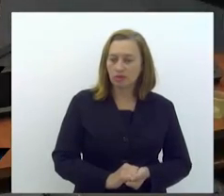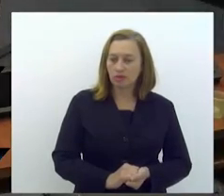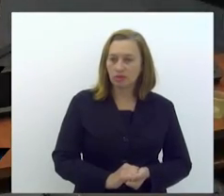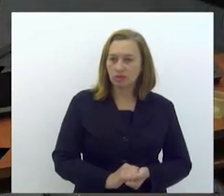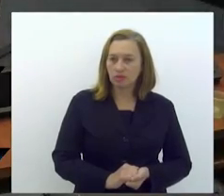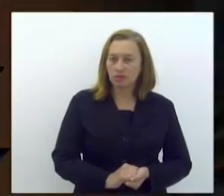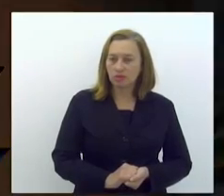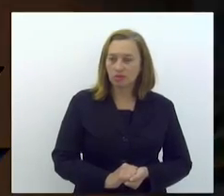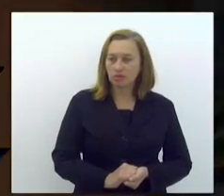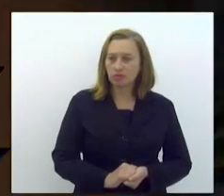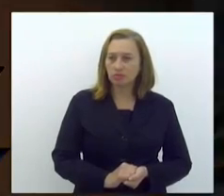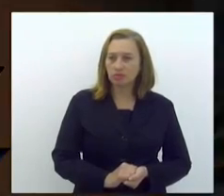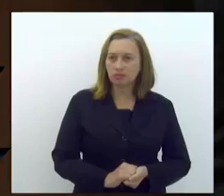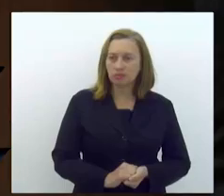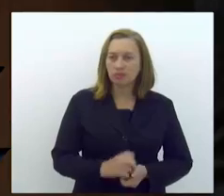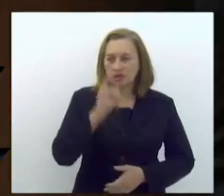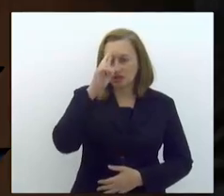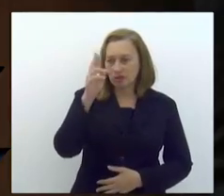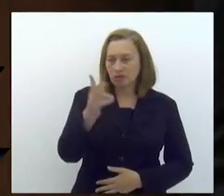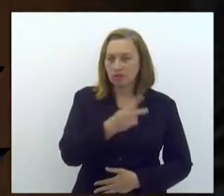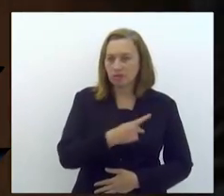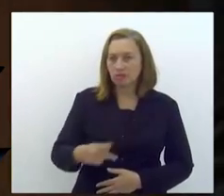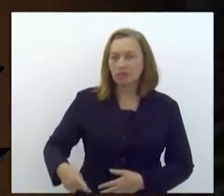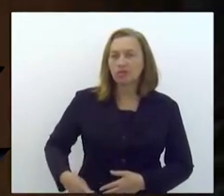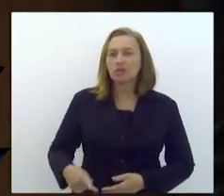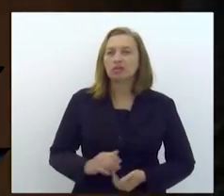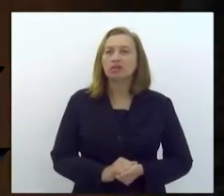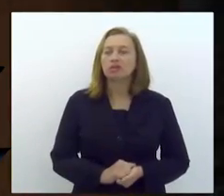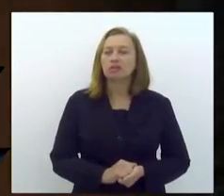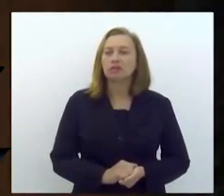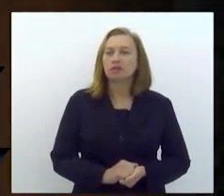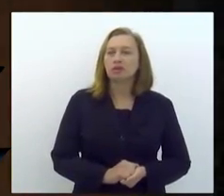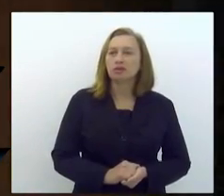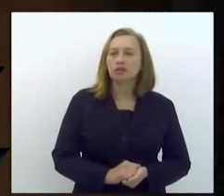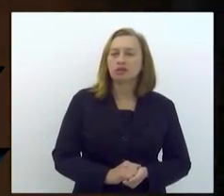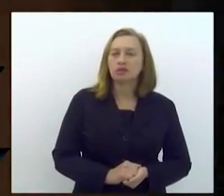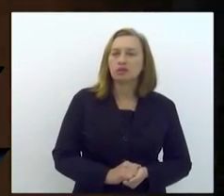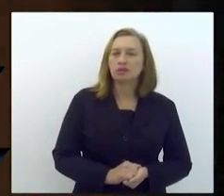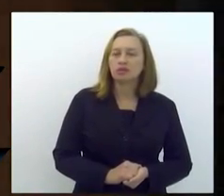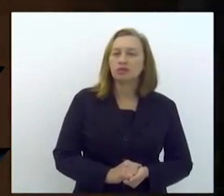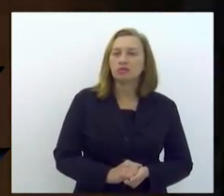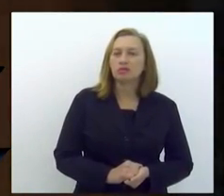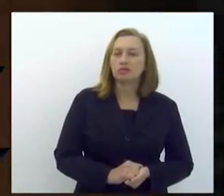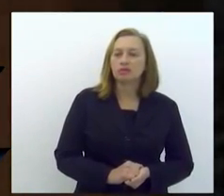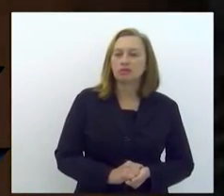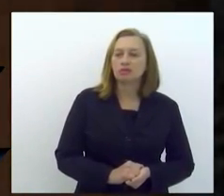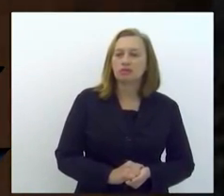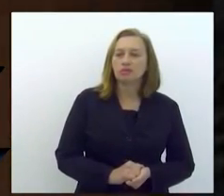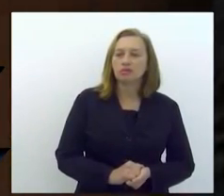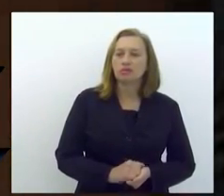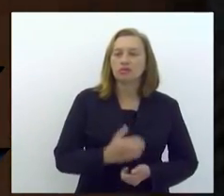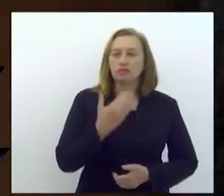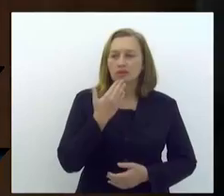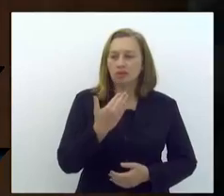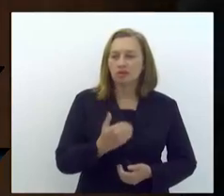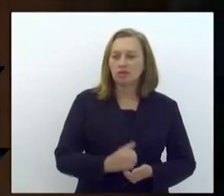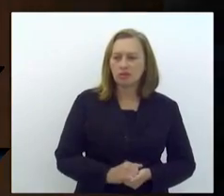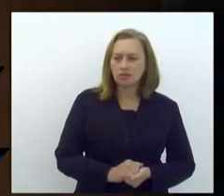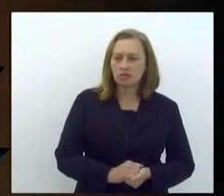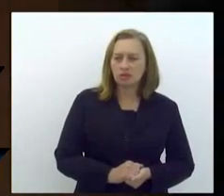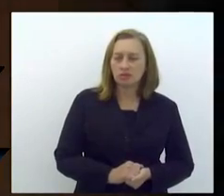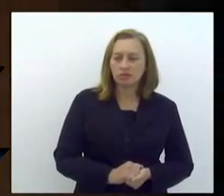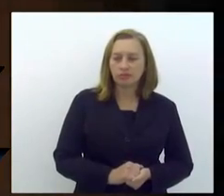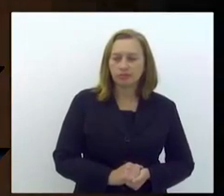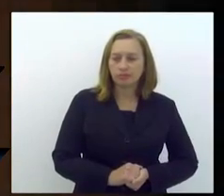senhora Presidente ao invés de preferiu parecer vou pedir aqui uma questão de ordem vossa excelência porque entendimento com a autora do